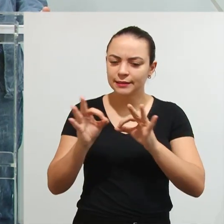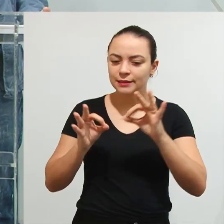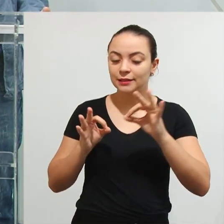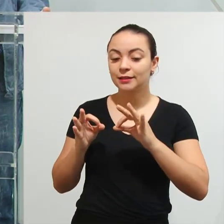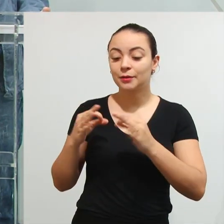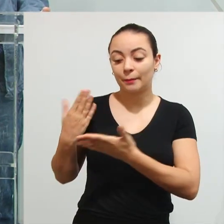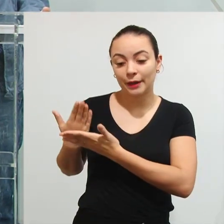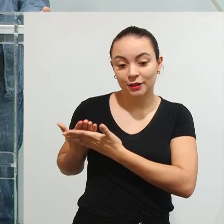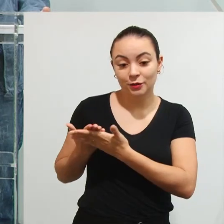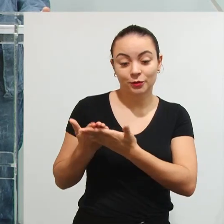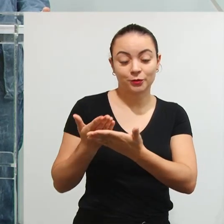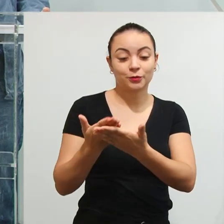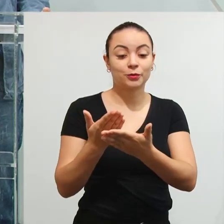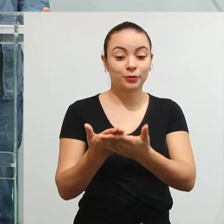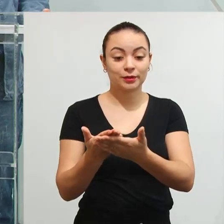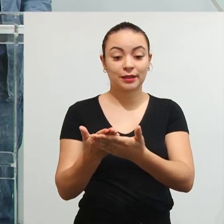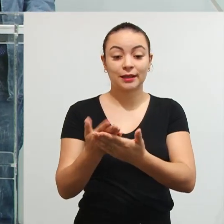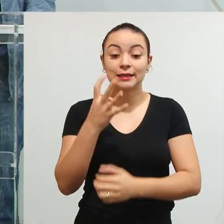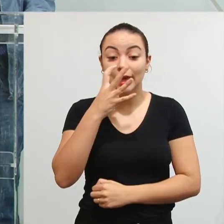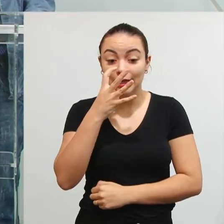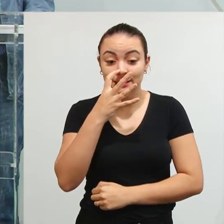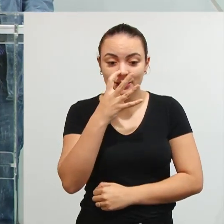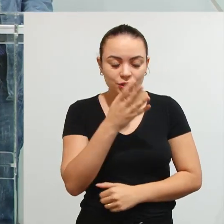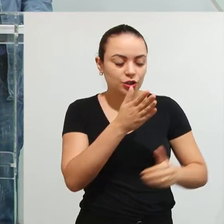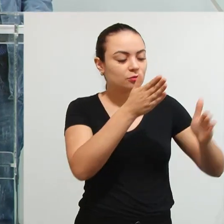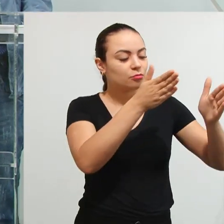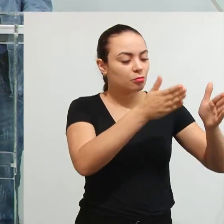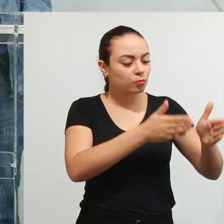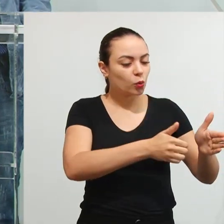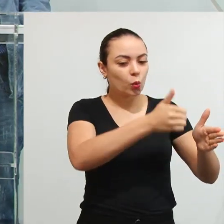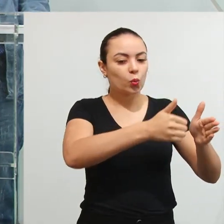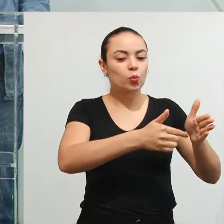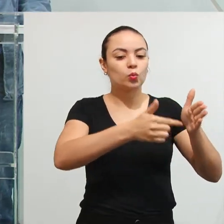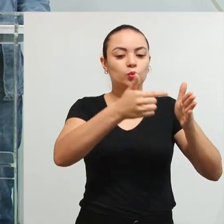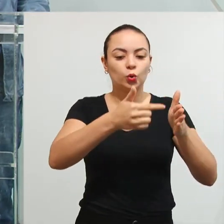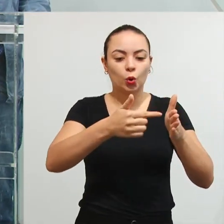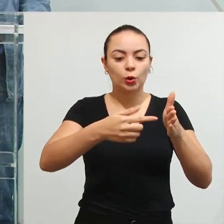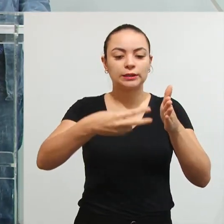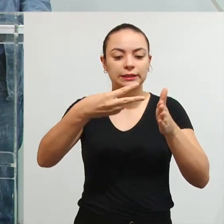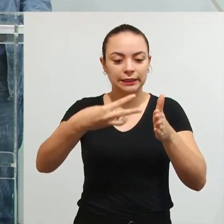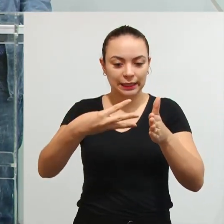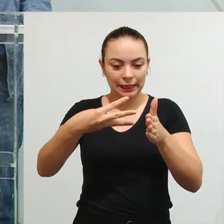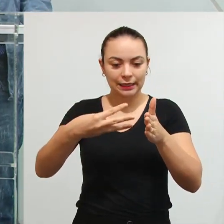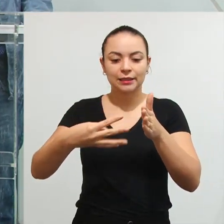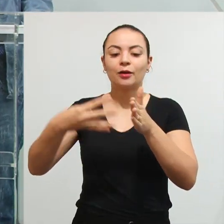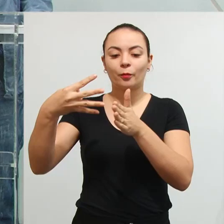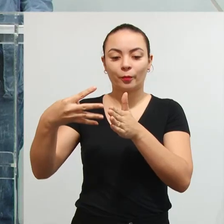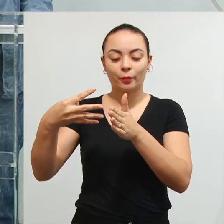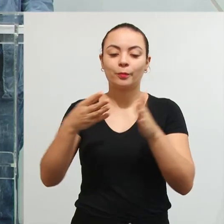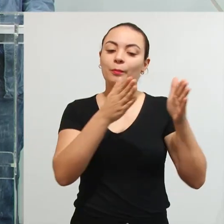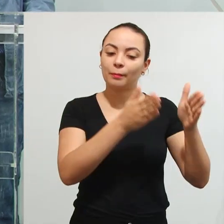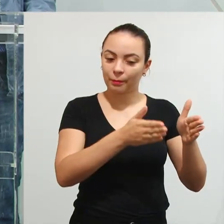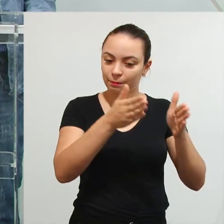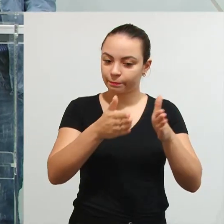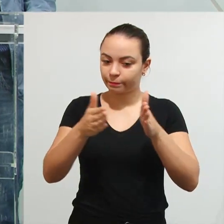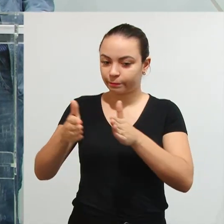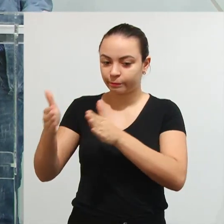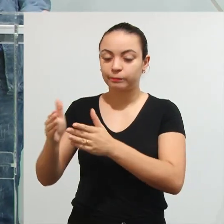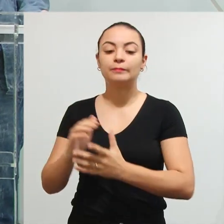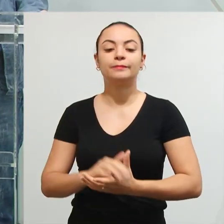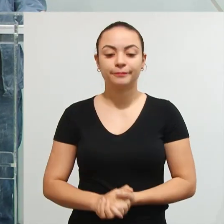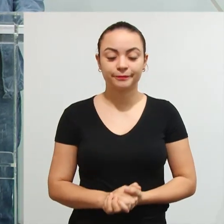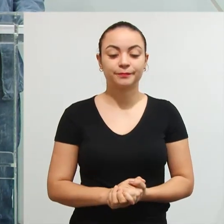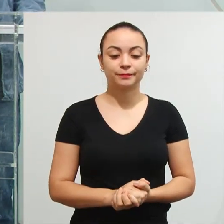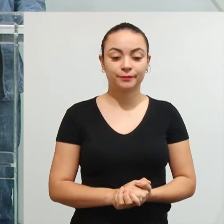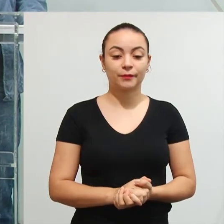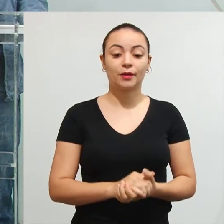construídas dessa forma. Lá no ambiente virtual de aprendizagem, você vai ter acesso a fóruns de dúvida, mensagens que